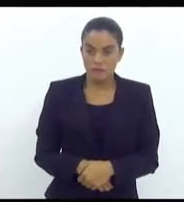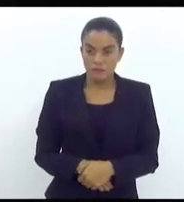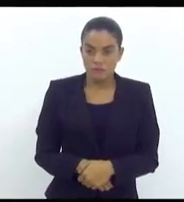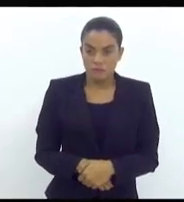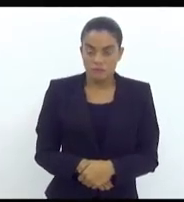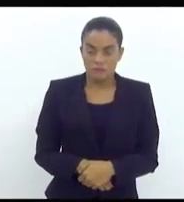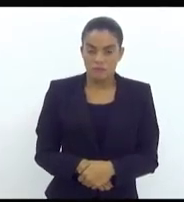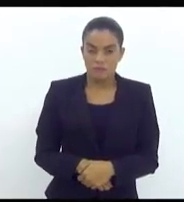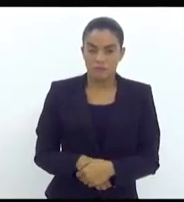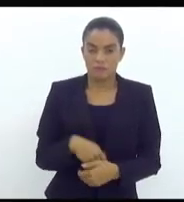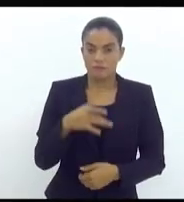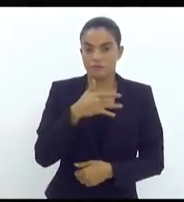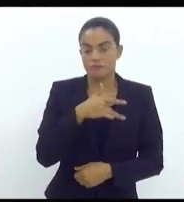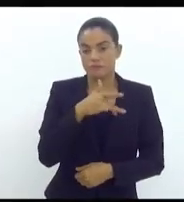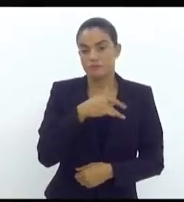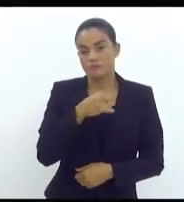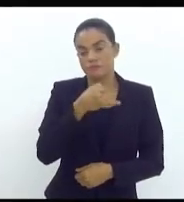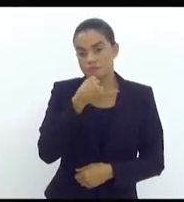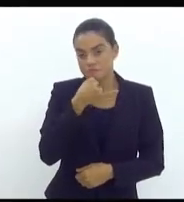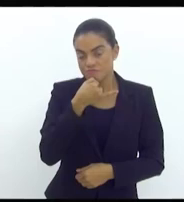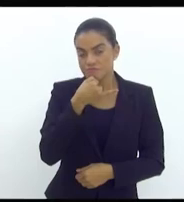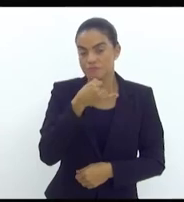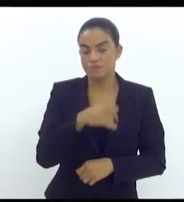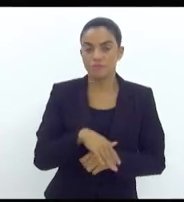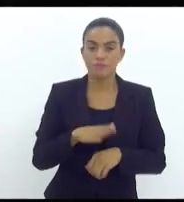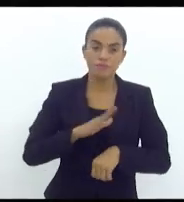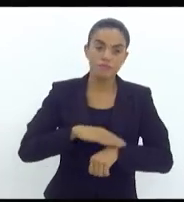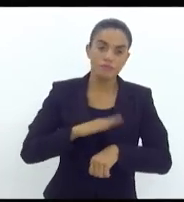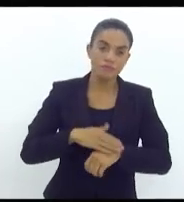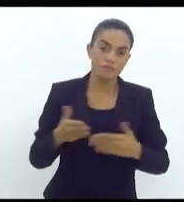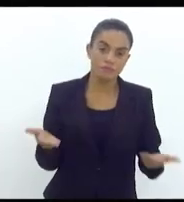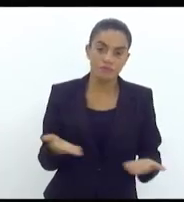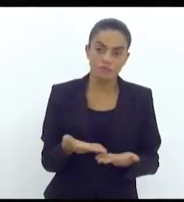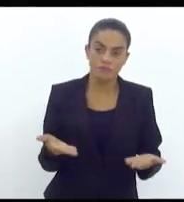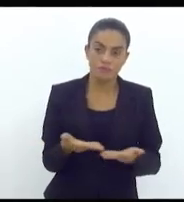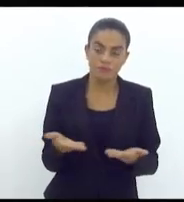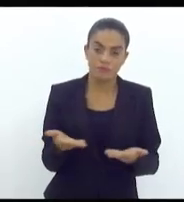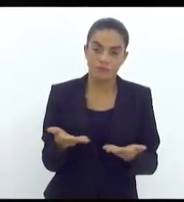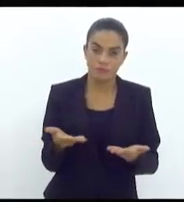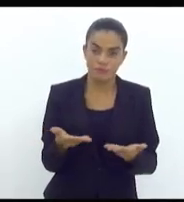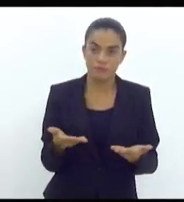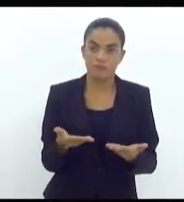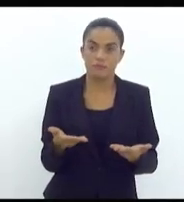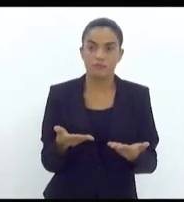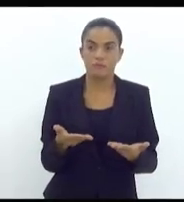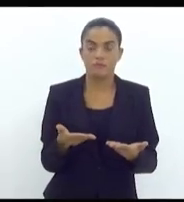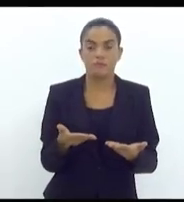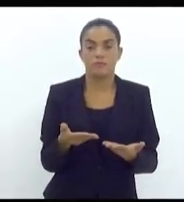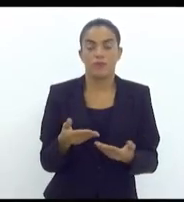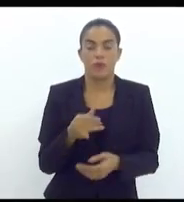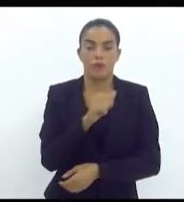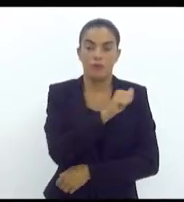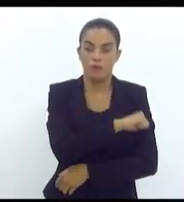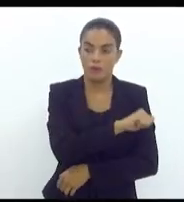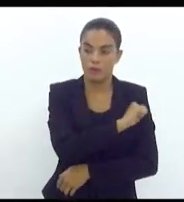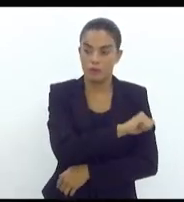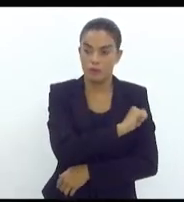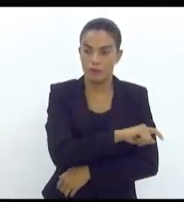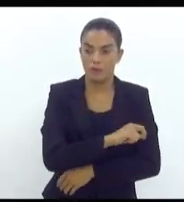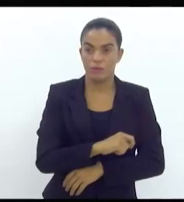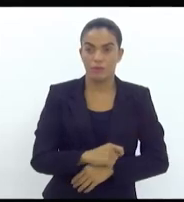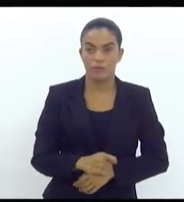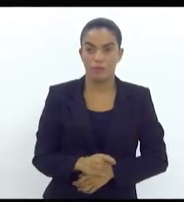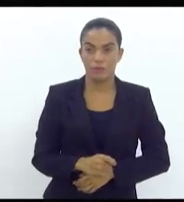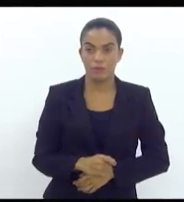é lamentável que no momento como este em que o Rio de Janeiro